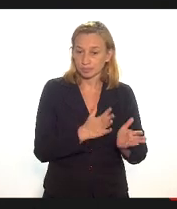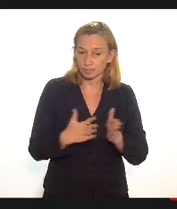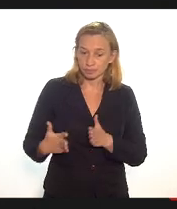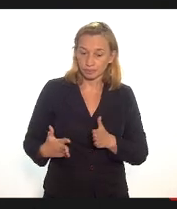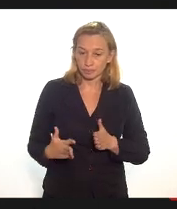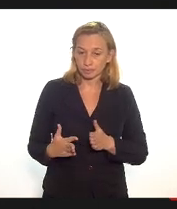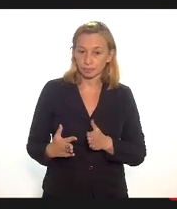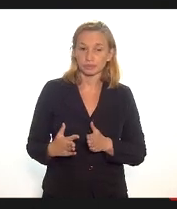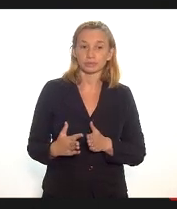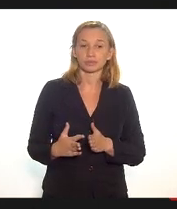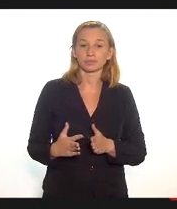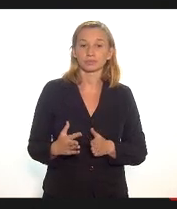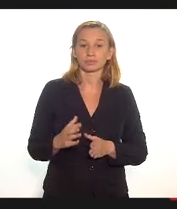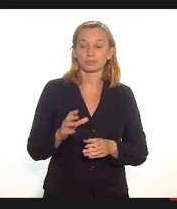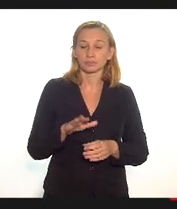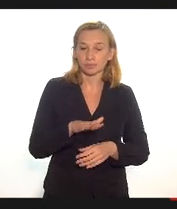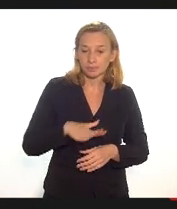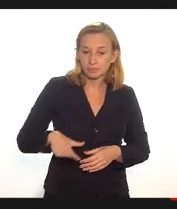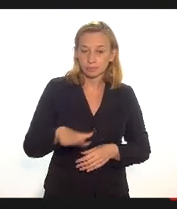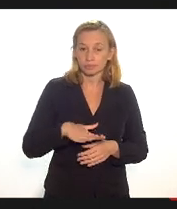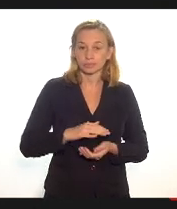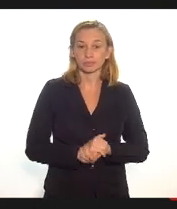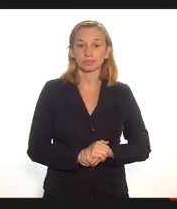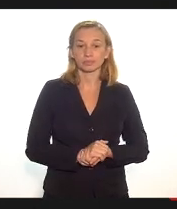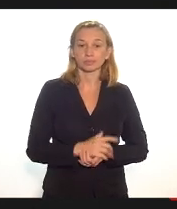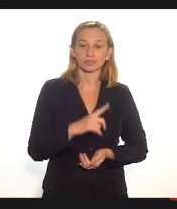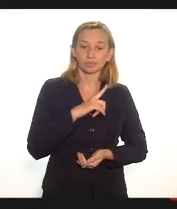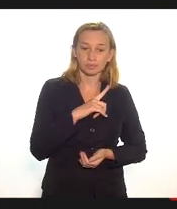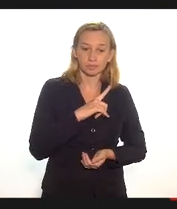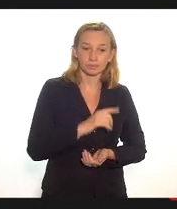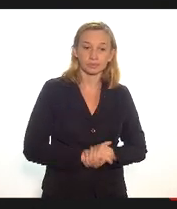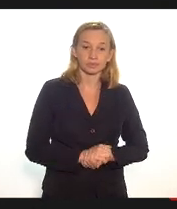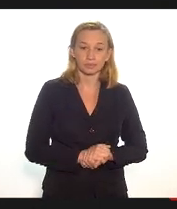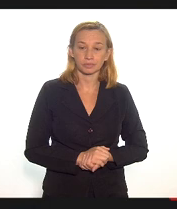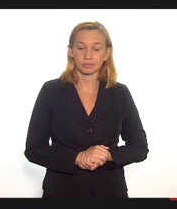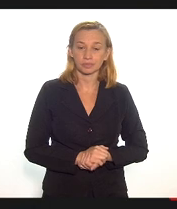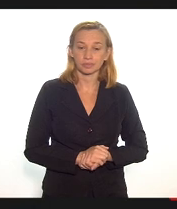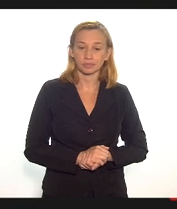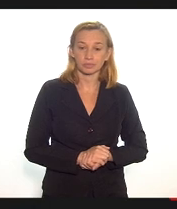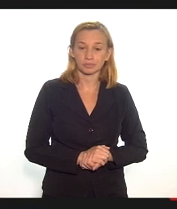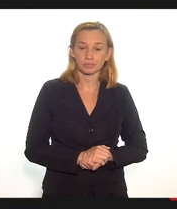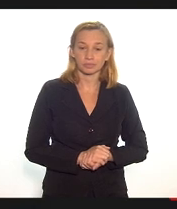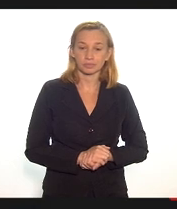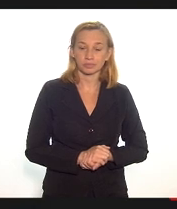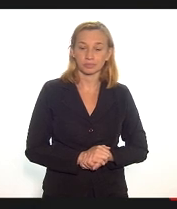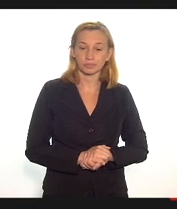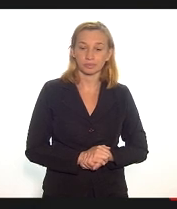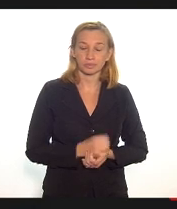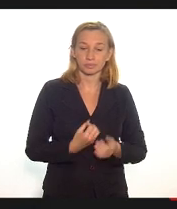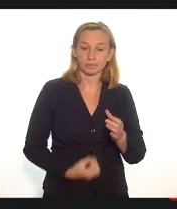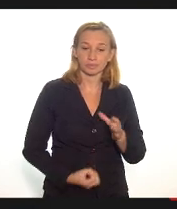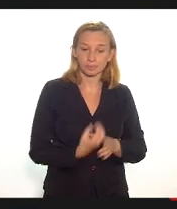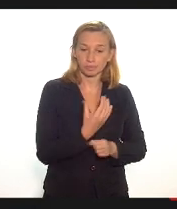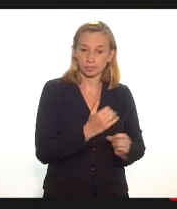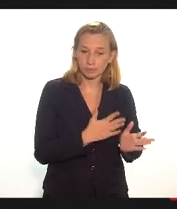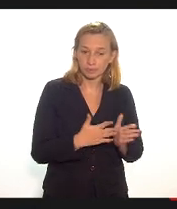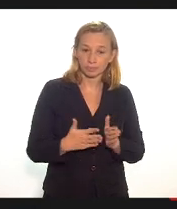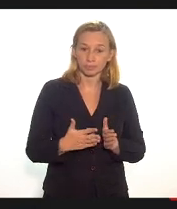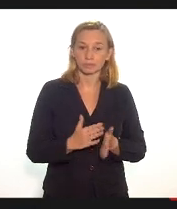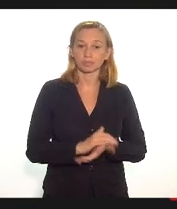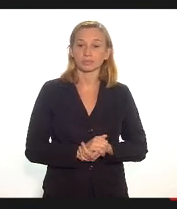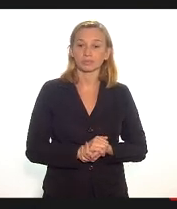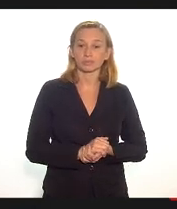campo. Ora, então eu tenho o excedente da cessão onerosa produzindo